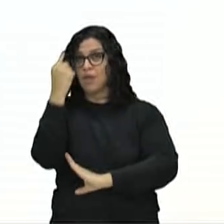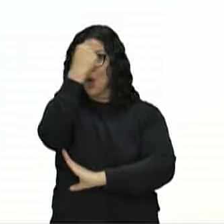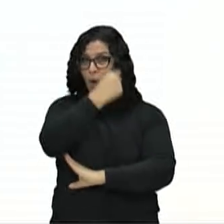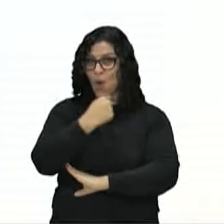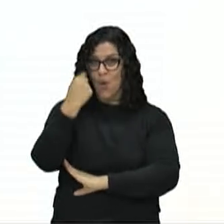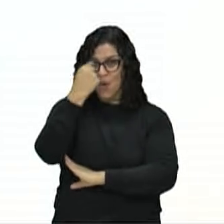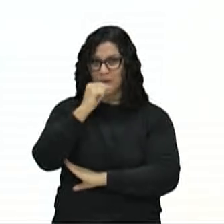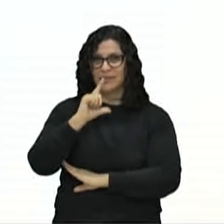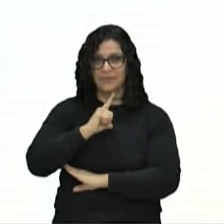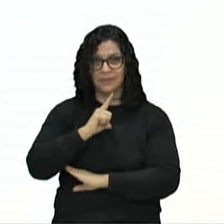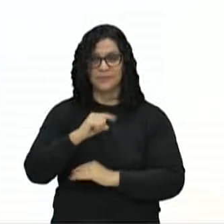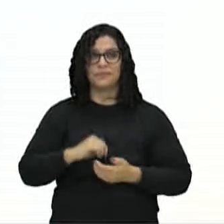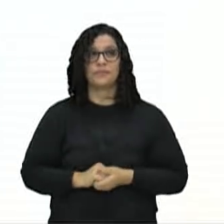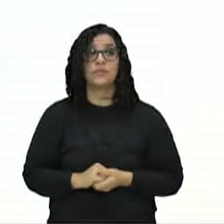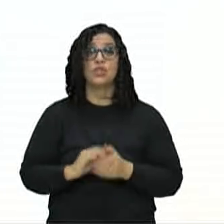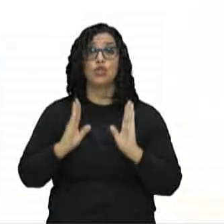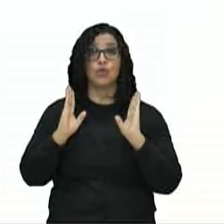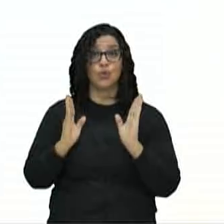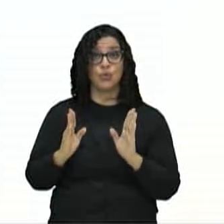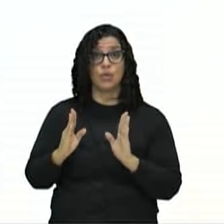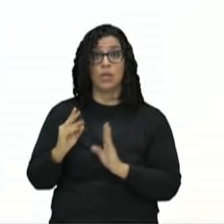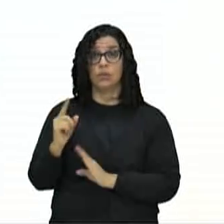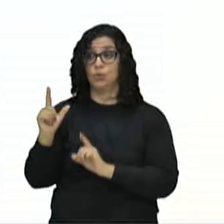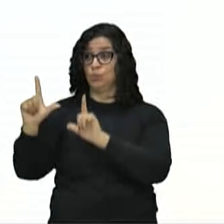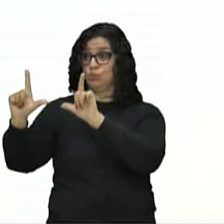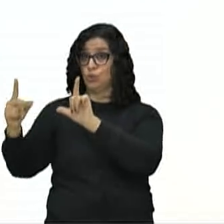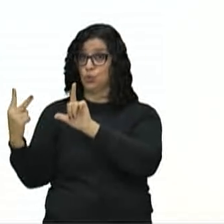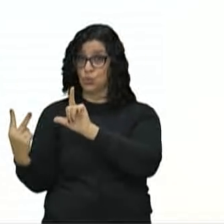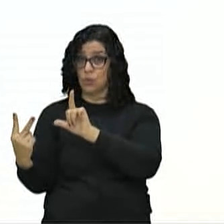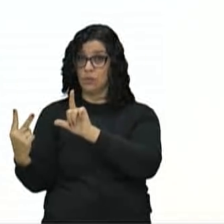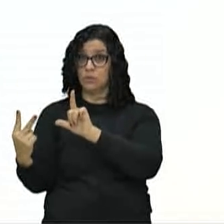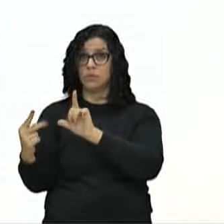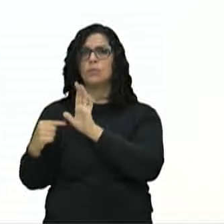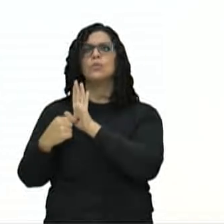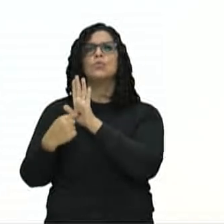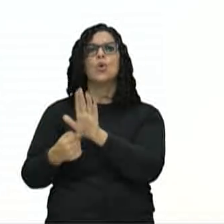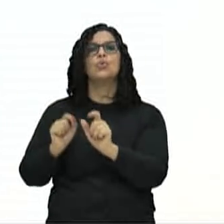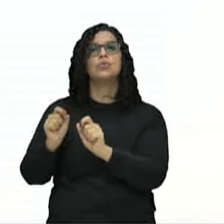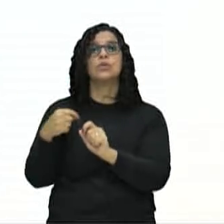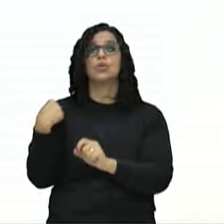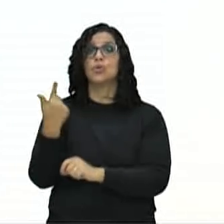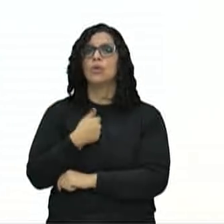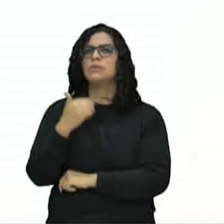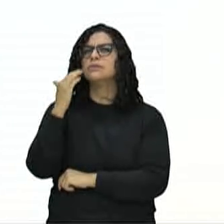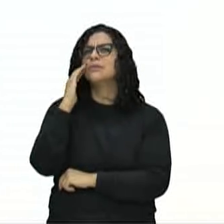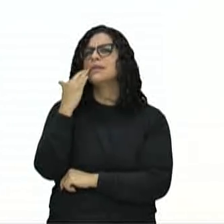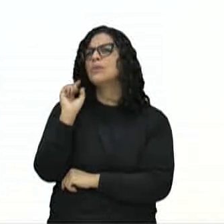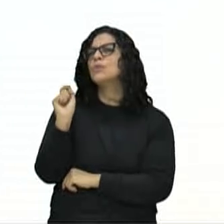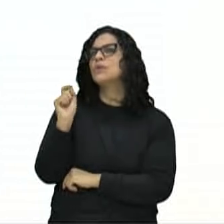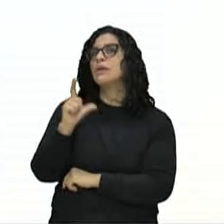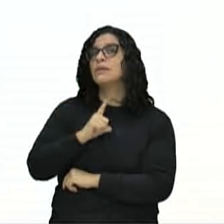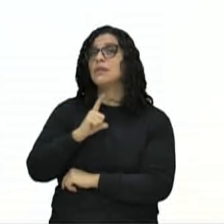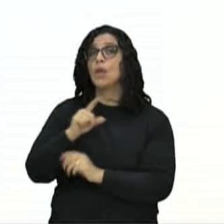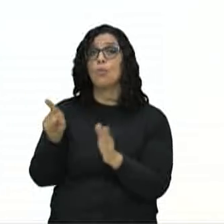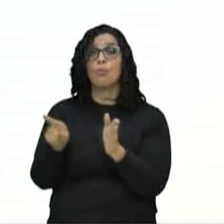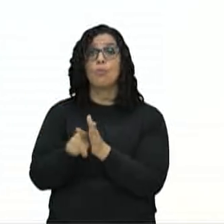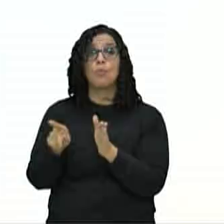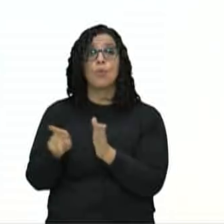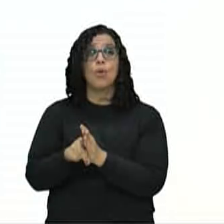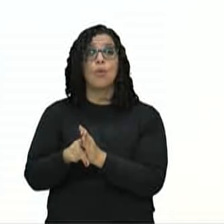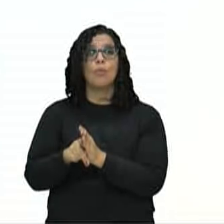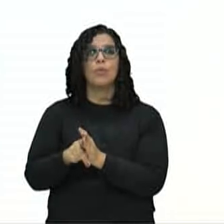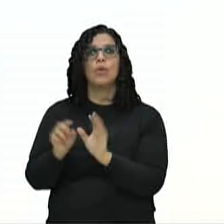horas. Já no fragmento 2, nós temos ali a expressão